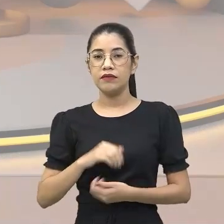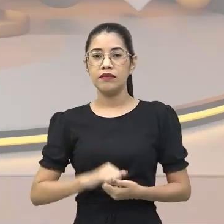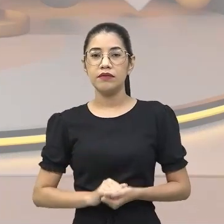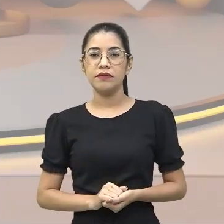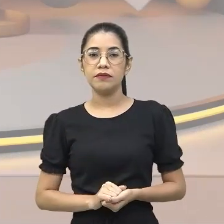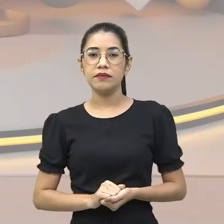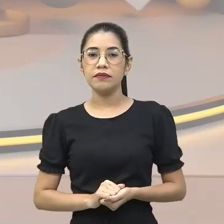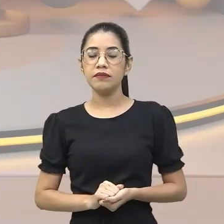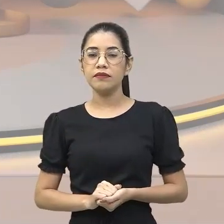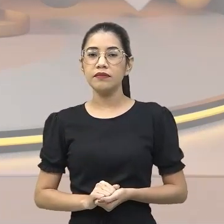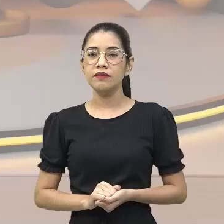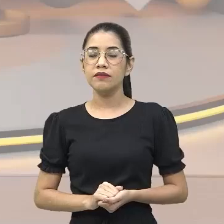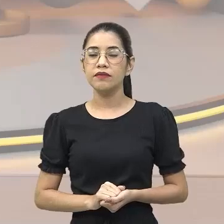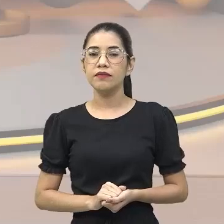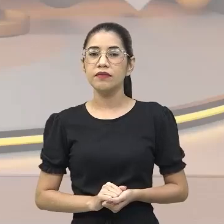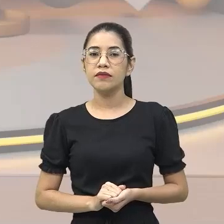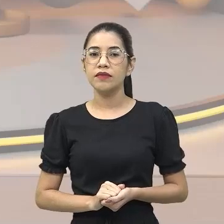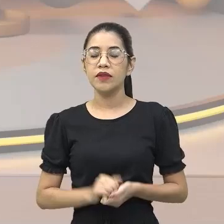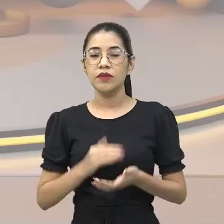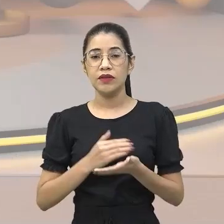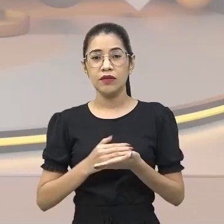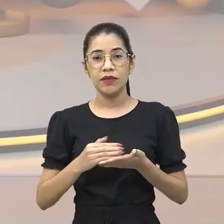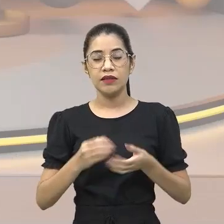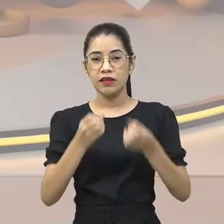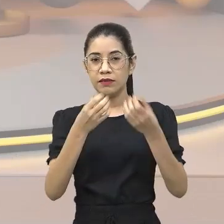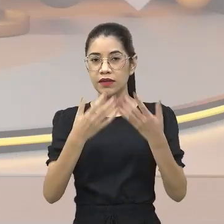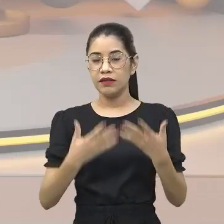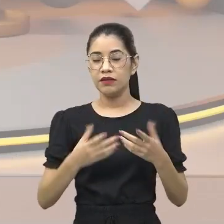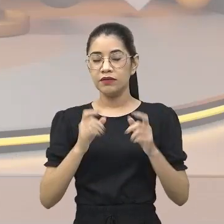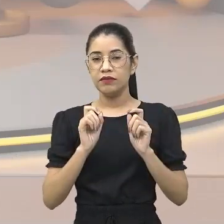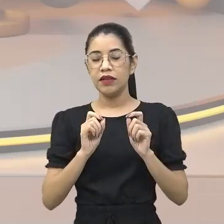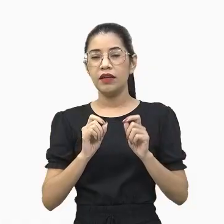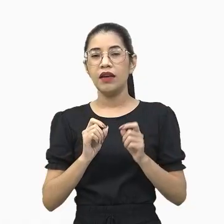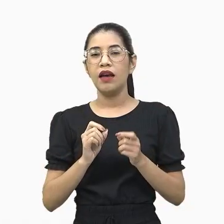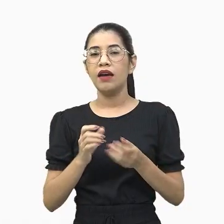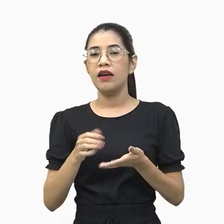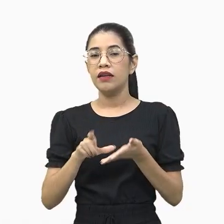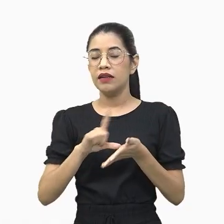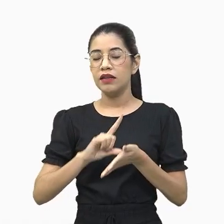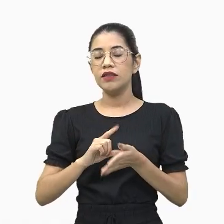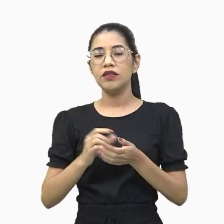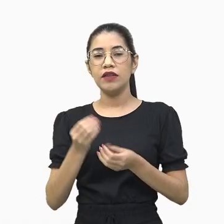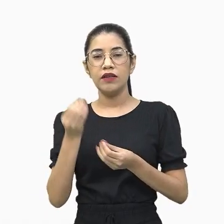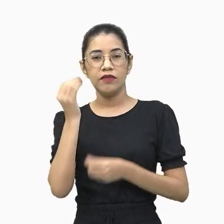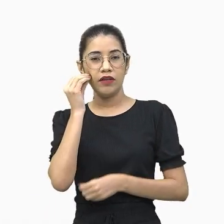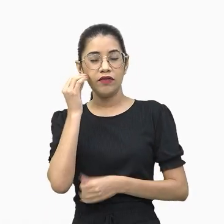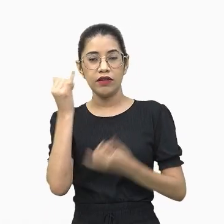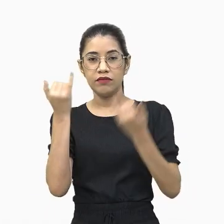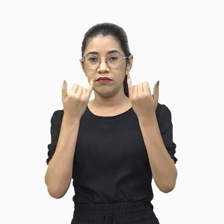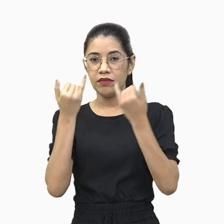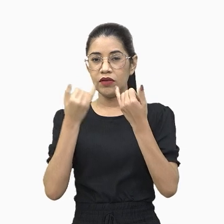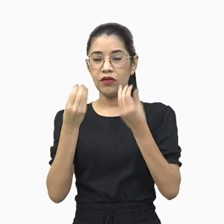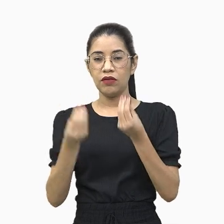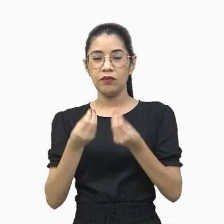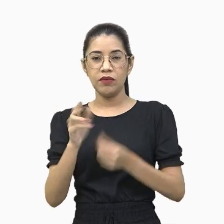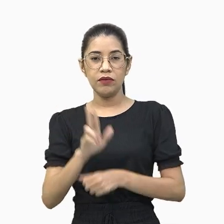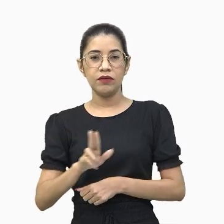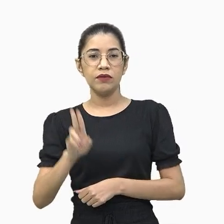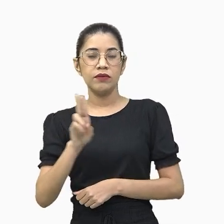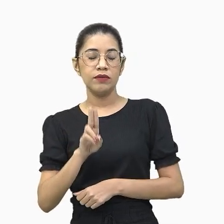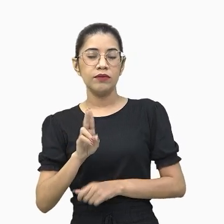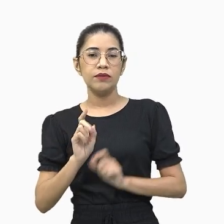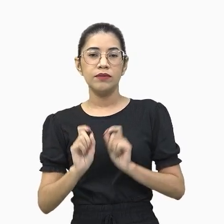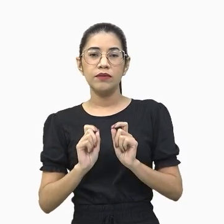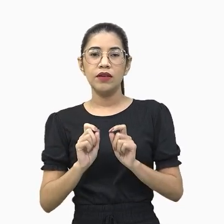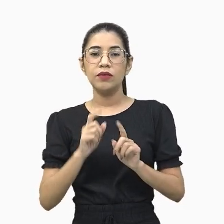brasileiro Então vamos iniciar observando algumas informações com relação à utilização né